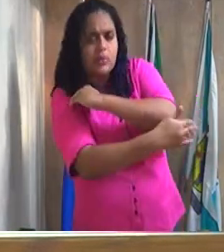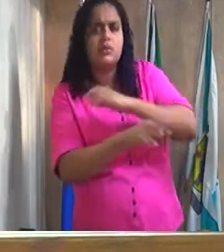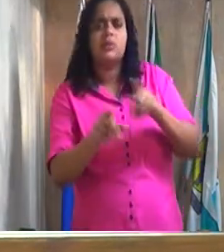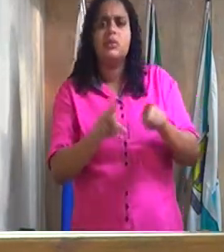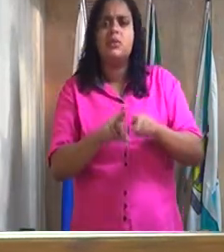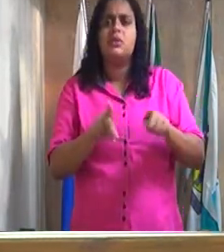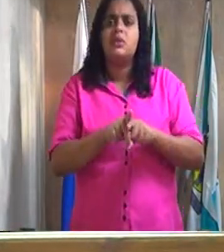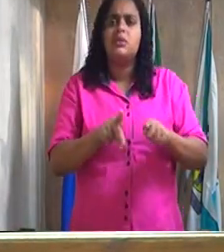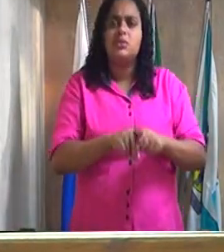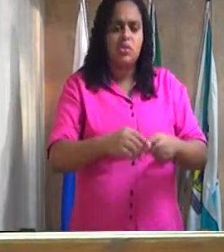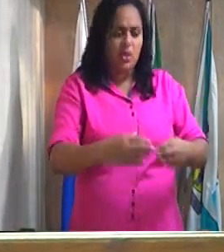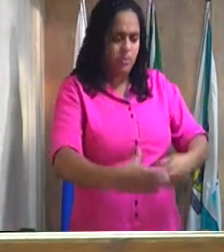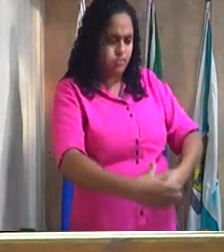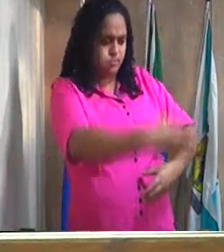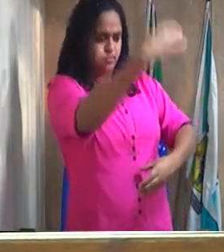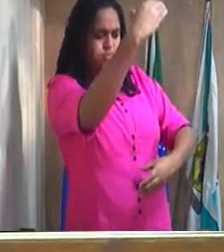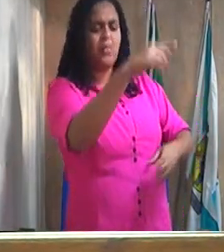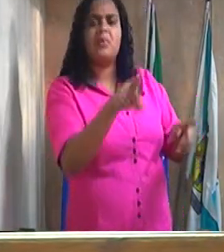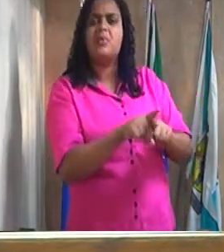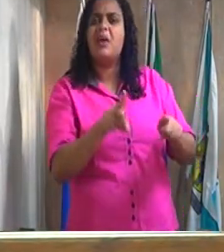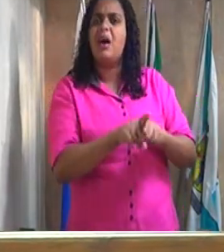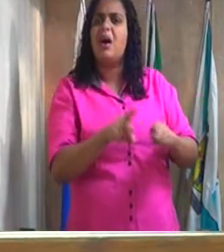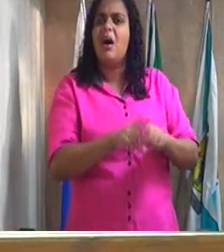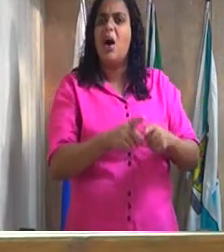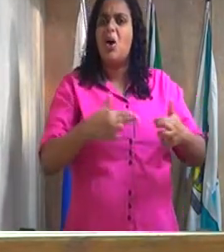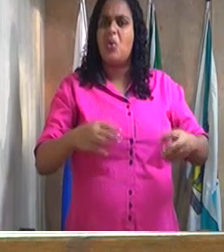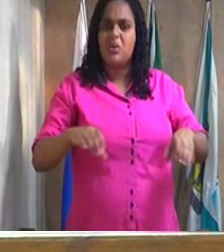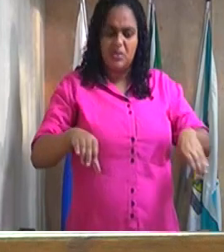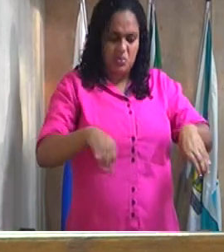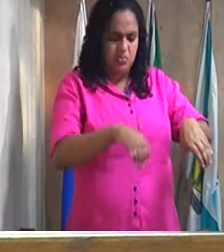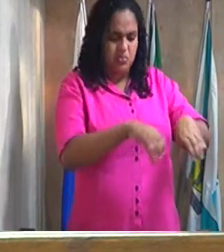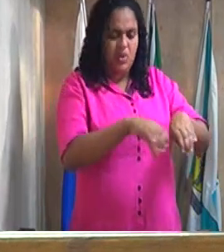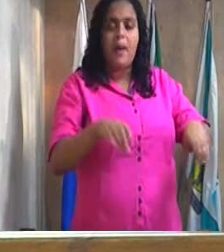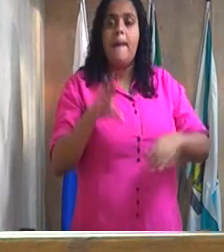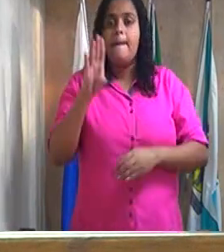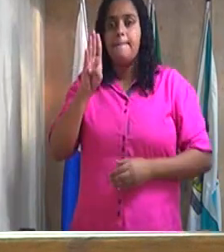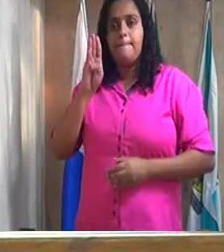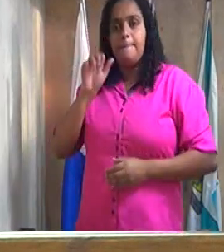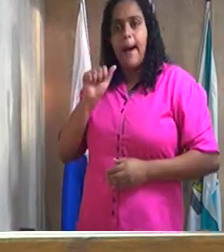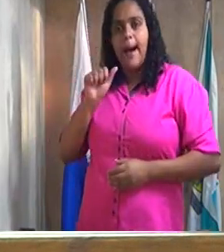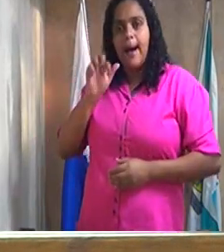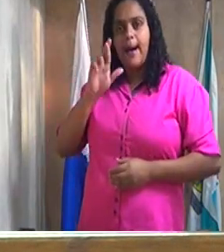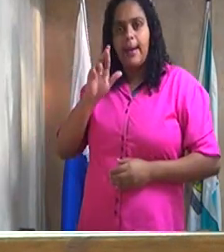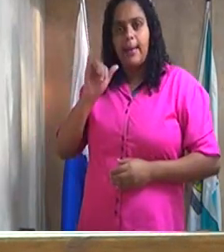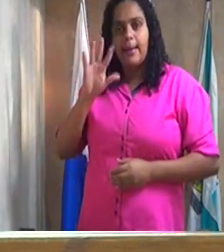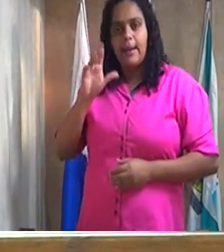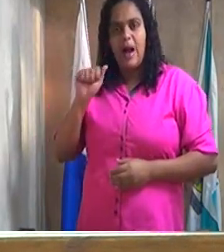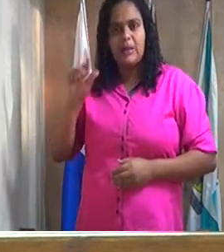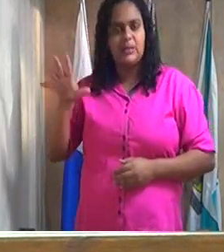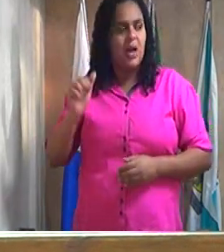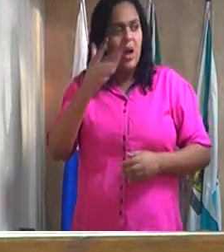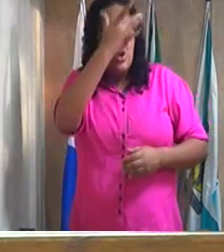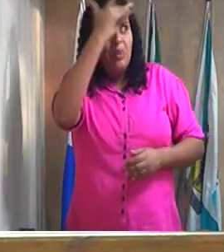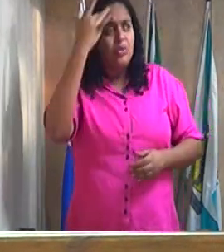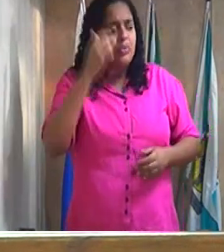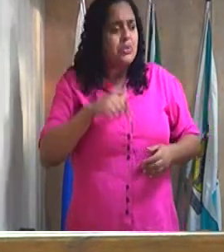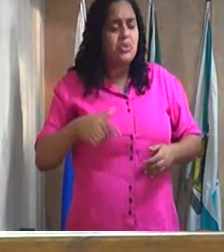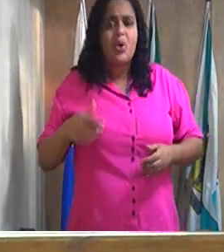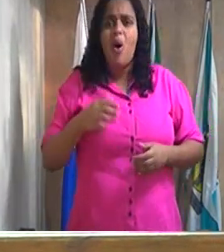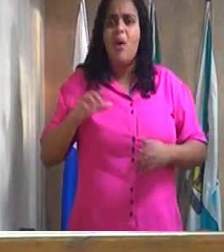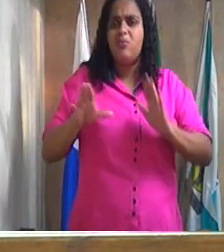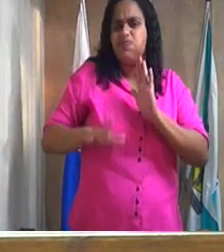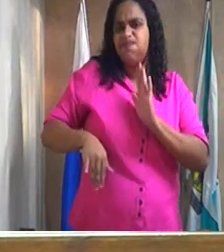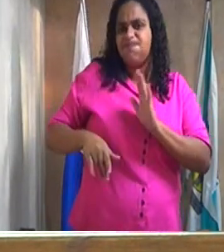tinha uma barricada do tráfico de droga, barricada com traficantes armados, de dia a sol